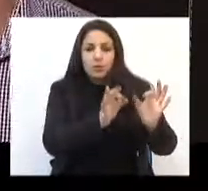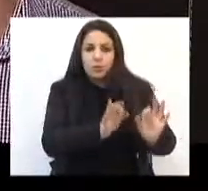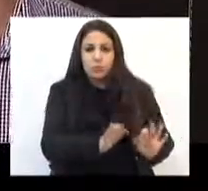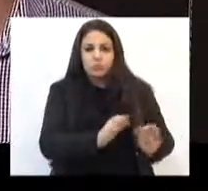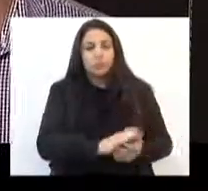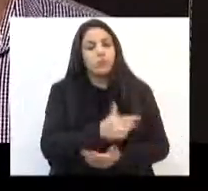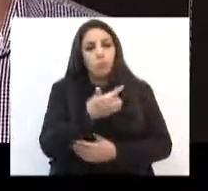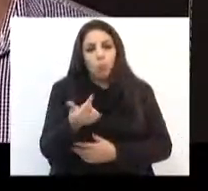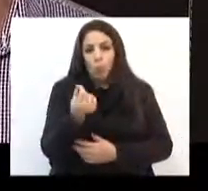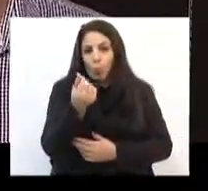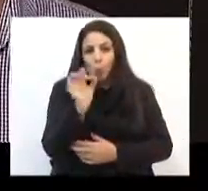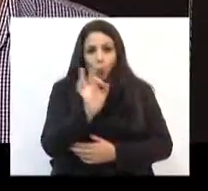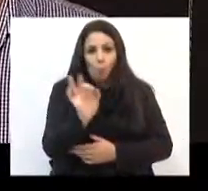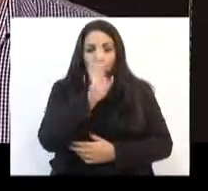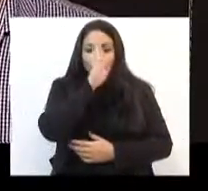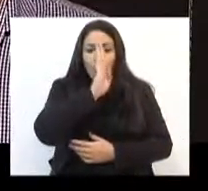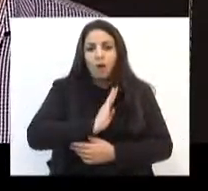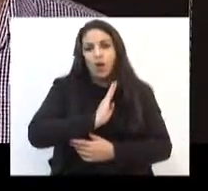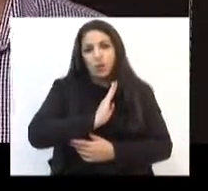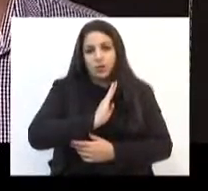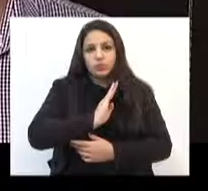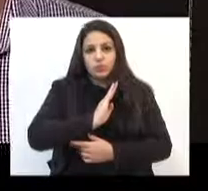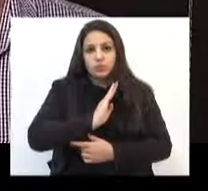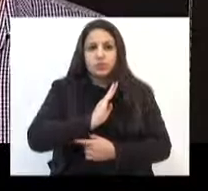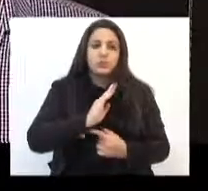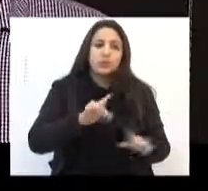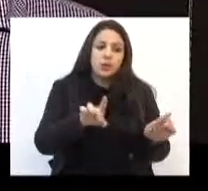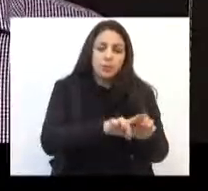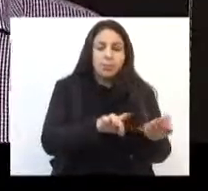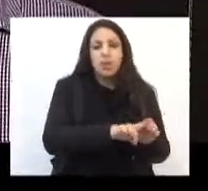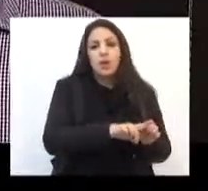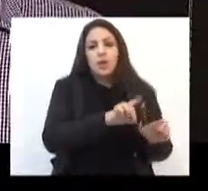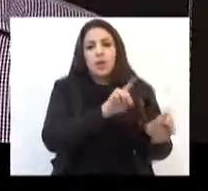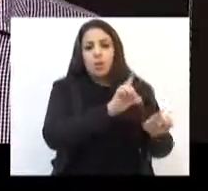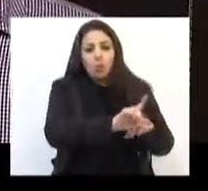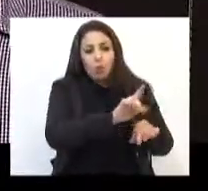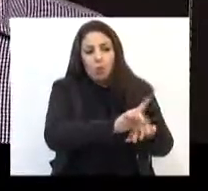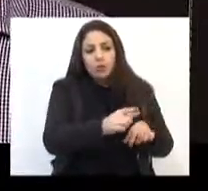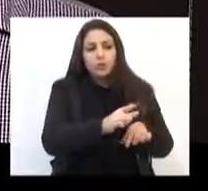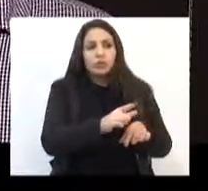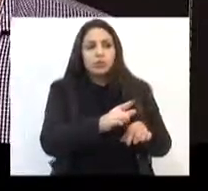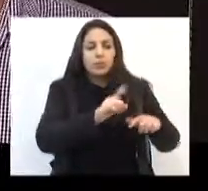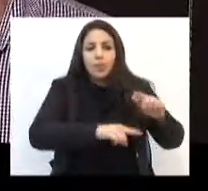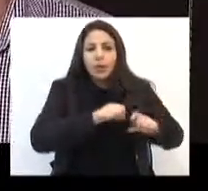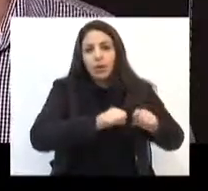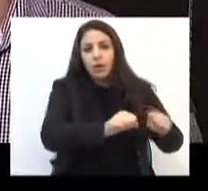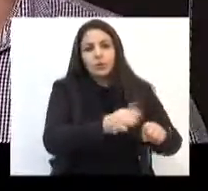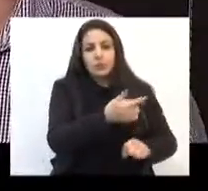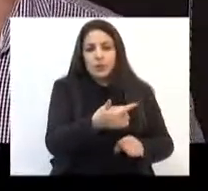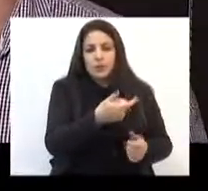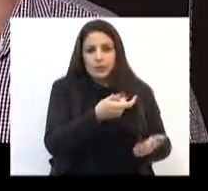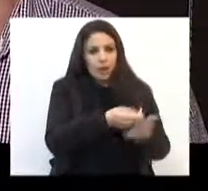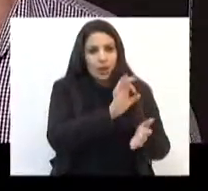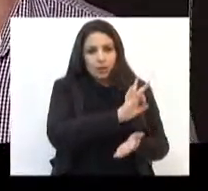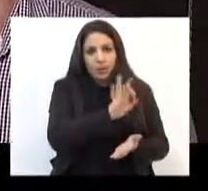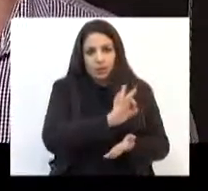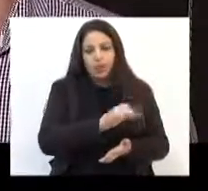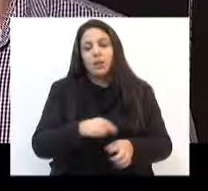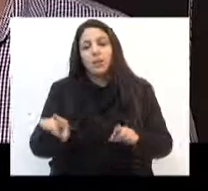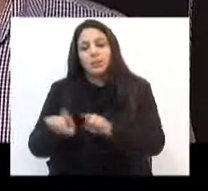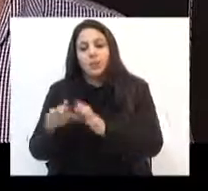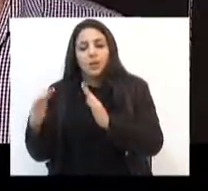maior. Donas de casa, elas também têm o nosso telefone e nos ligam. Dependendo como está armazenado, a gente vai